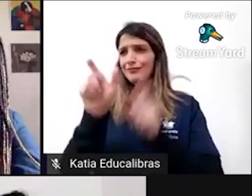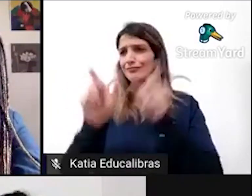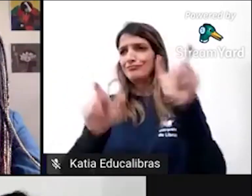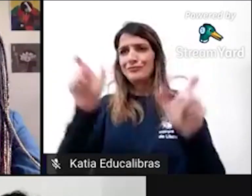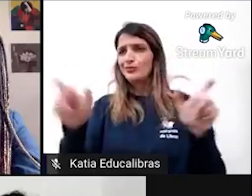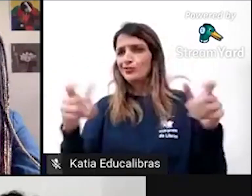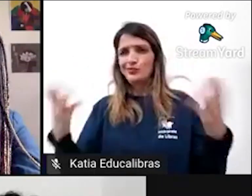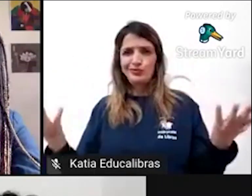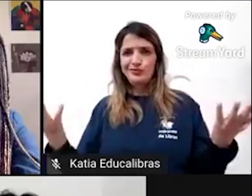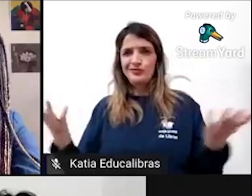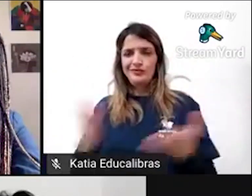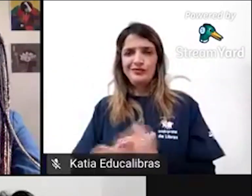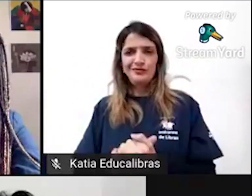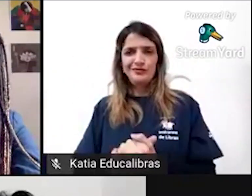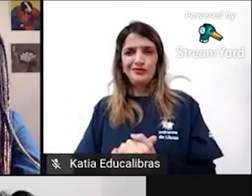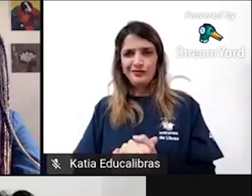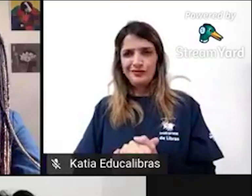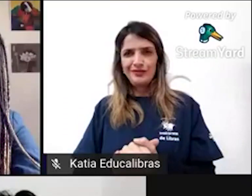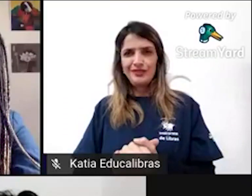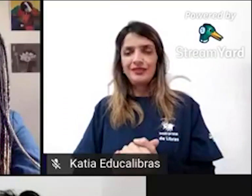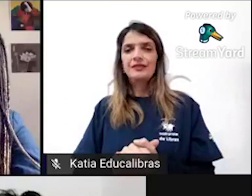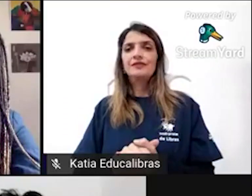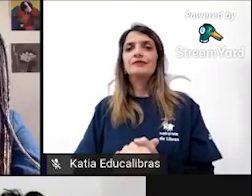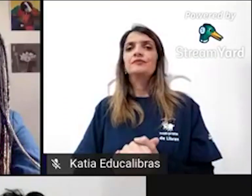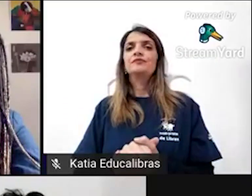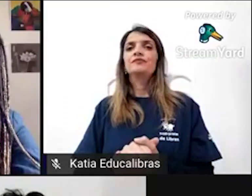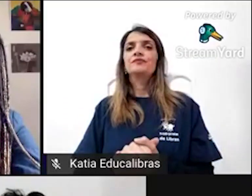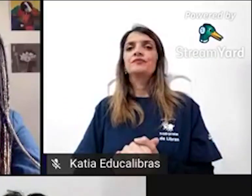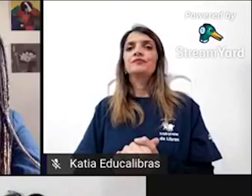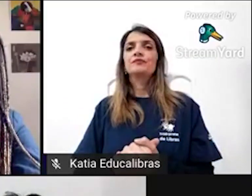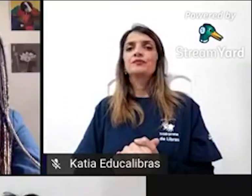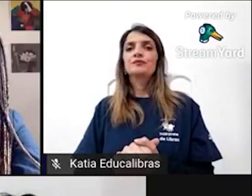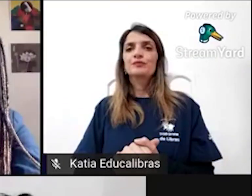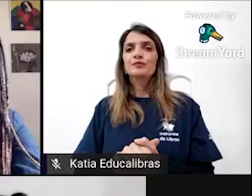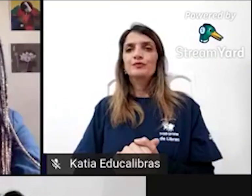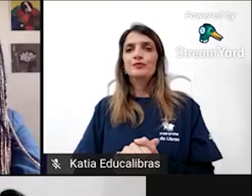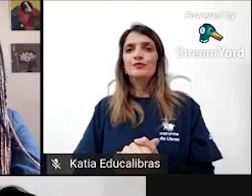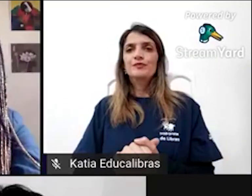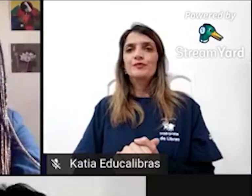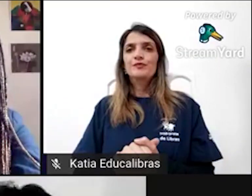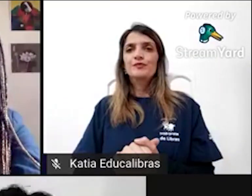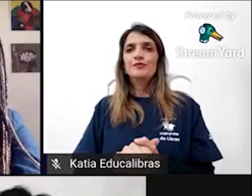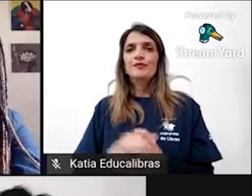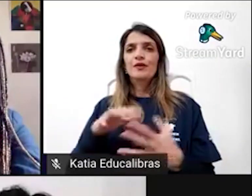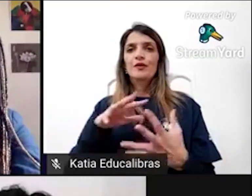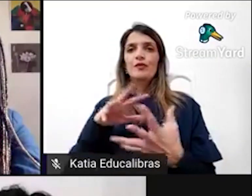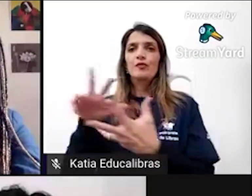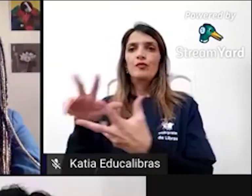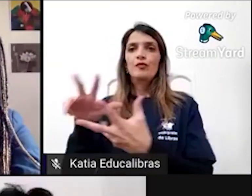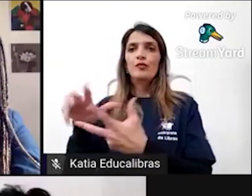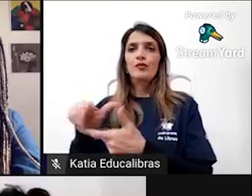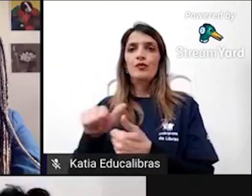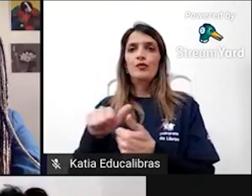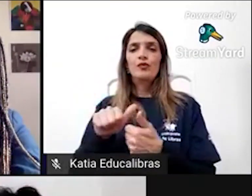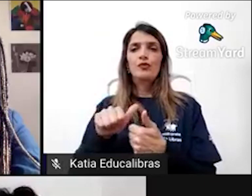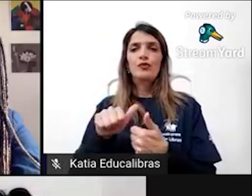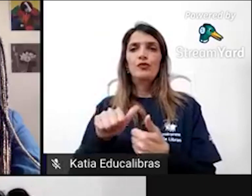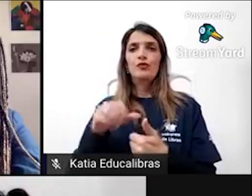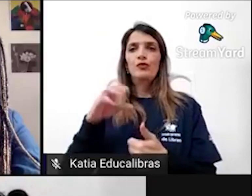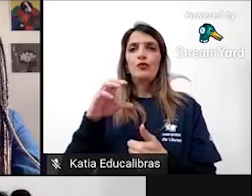não tem dono em Deus. Por mim,